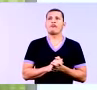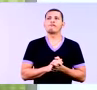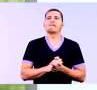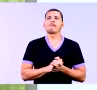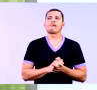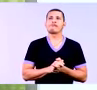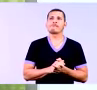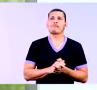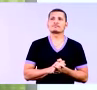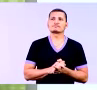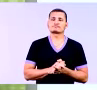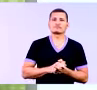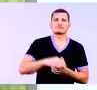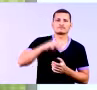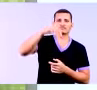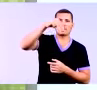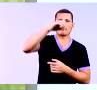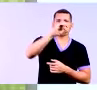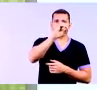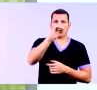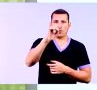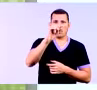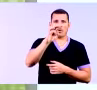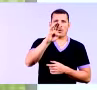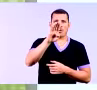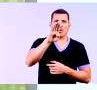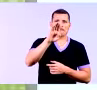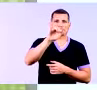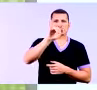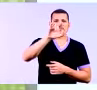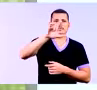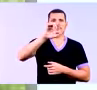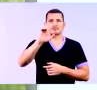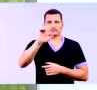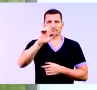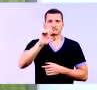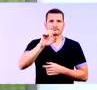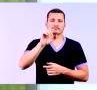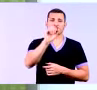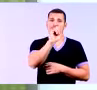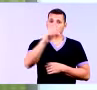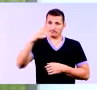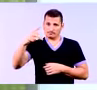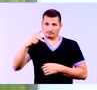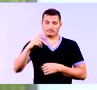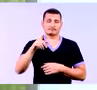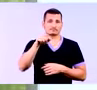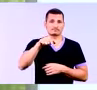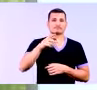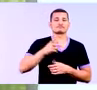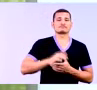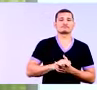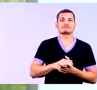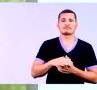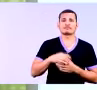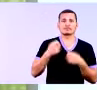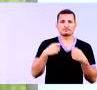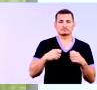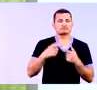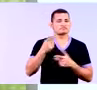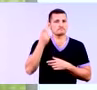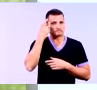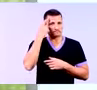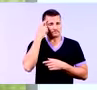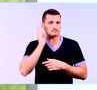falado, para o mobile, para aplicações mobile, isso é uma coisa que nós sempre temos que ter em mente, que está muito próximo a